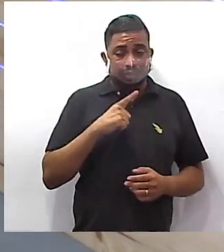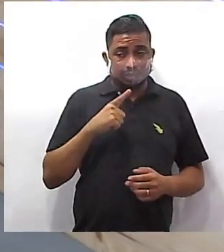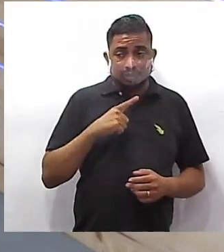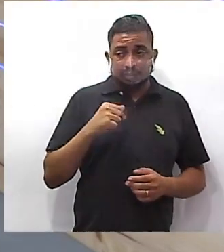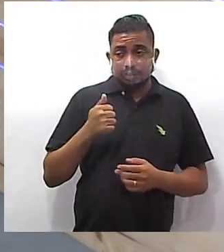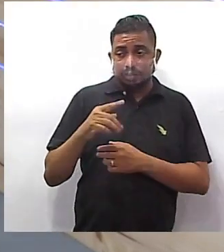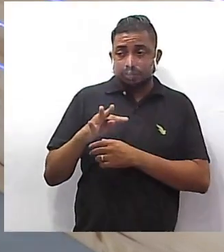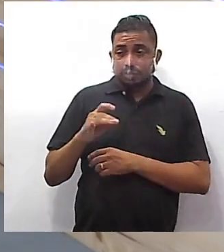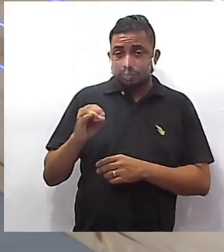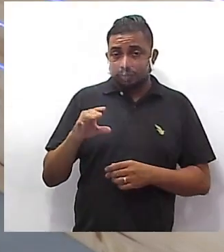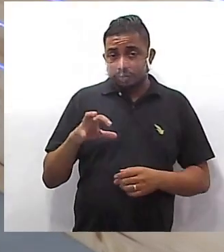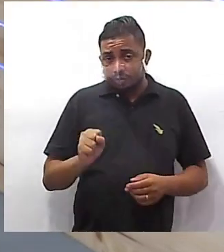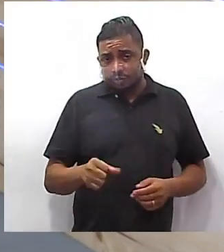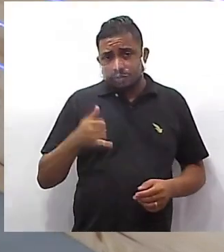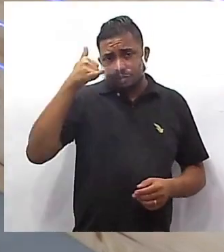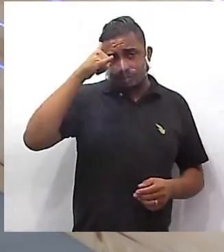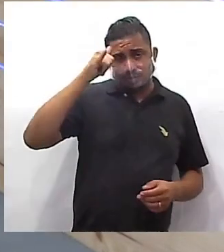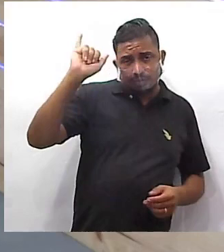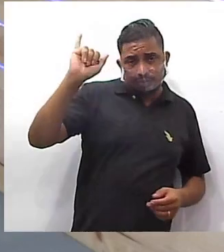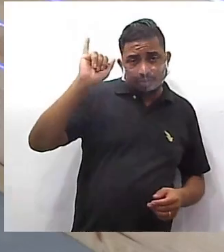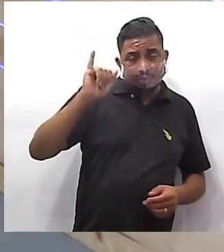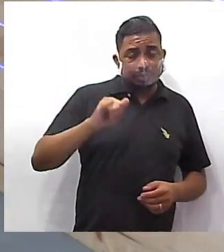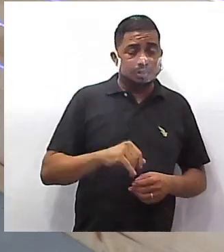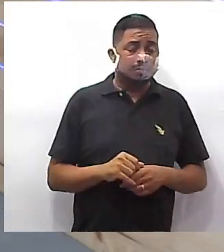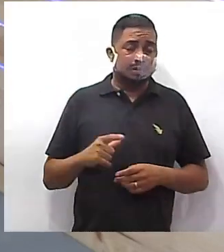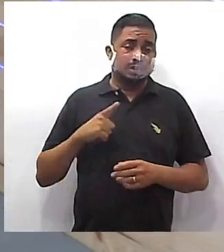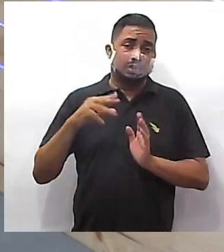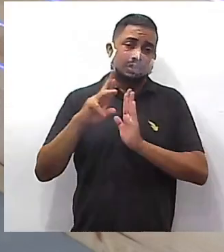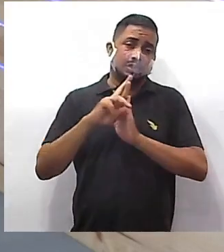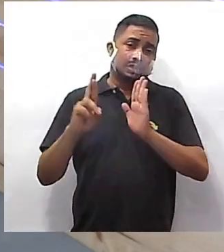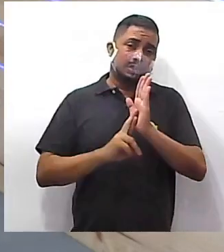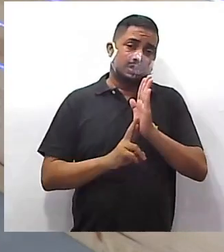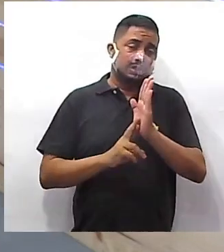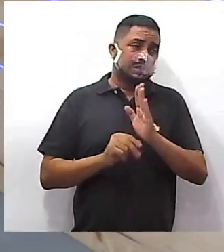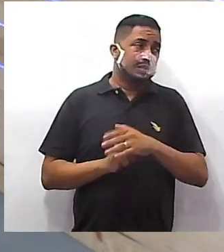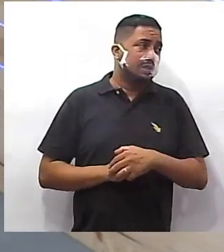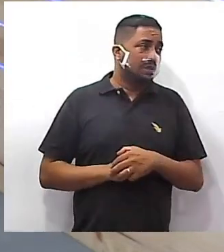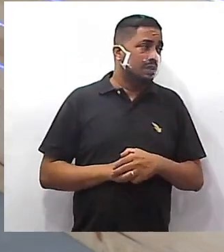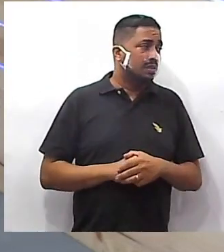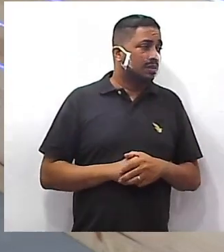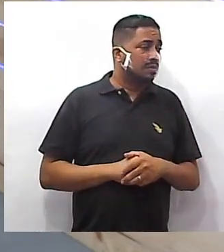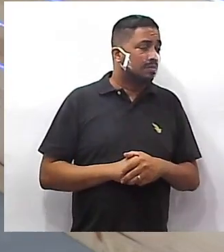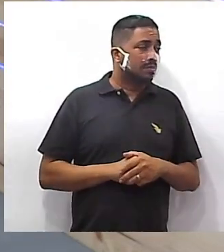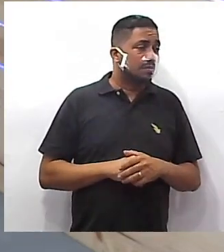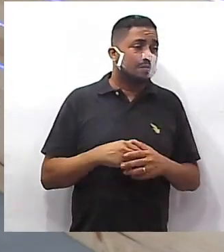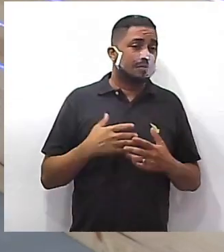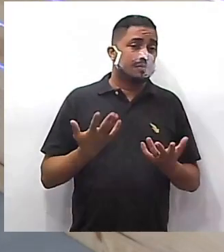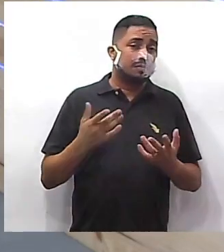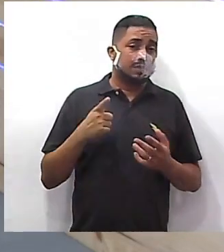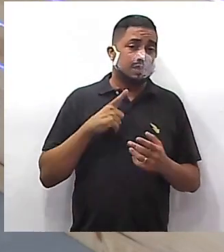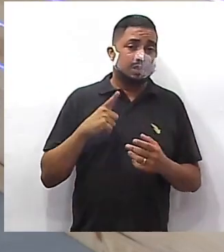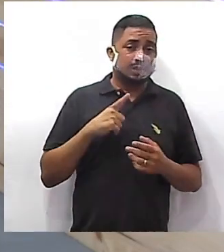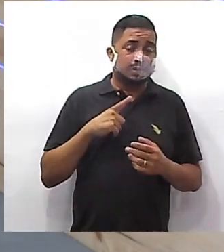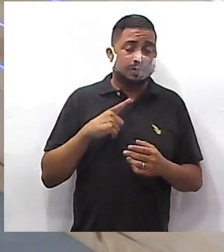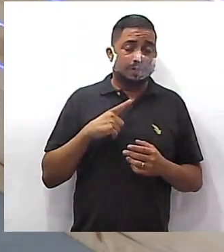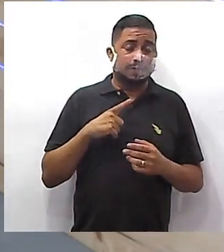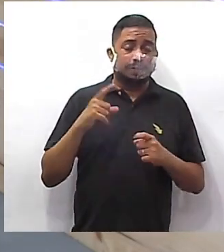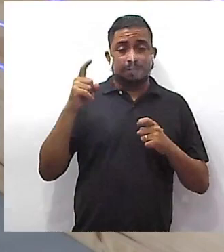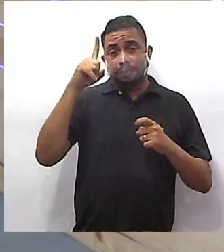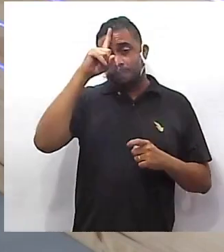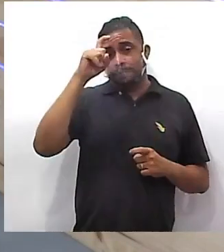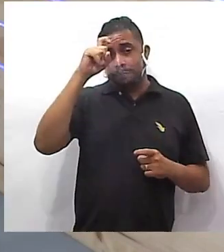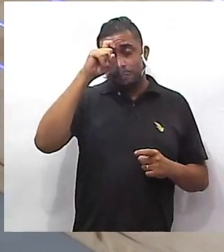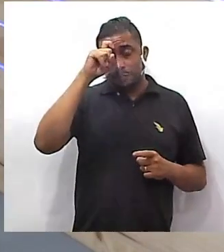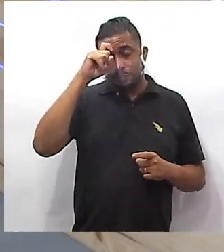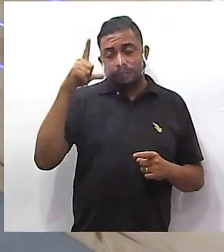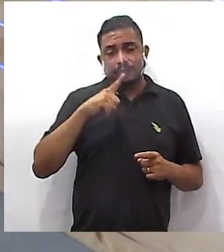a gente evitava que isso ocorresse para que seguir as normas, a ANR, né, regulamentar para o segmento hospitalar, e